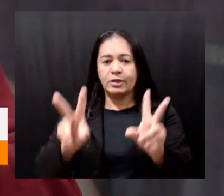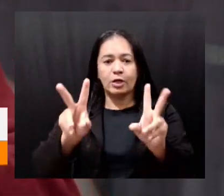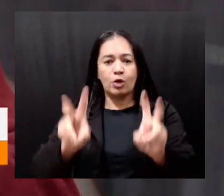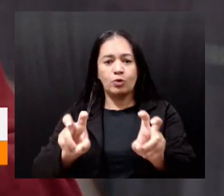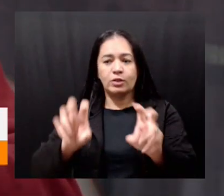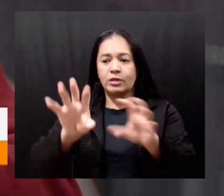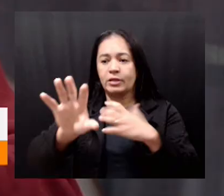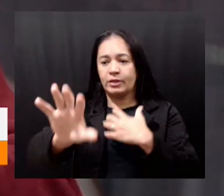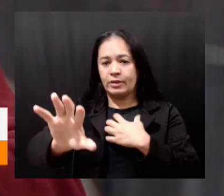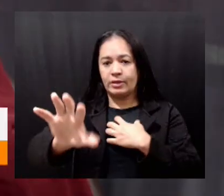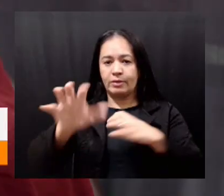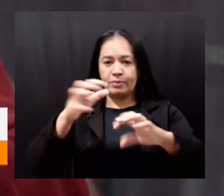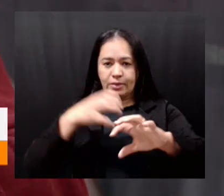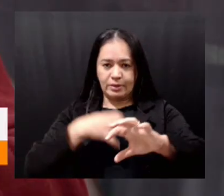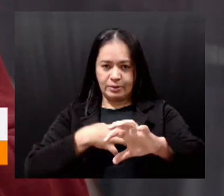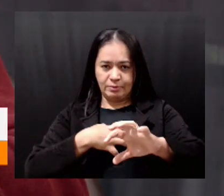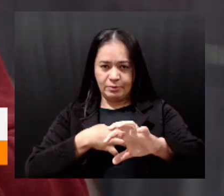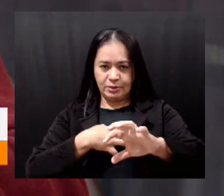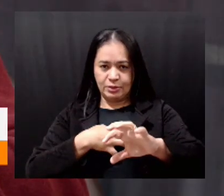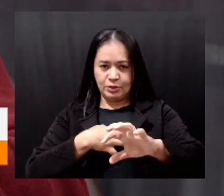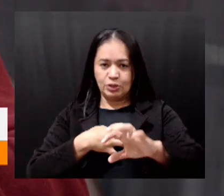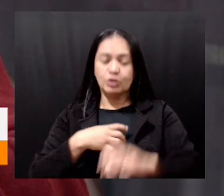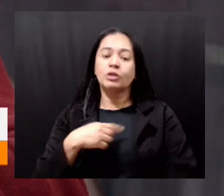falou muito bem, né, de que a gente